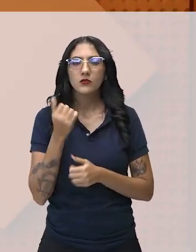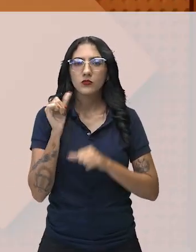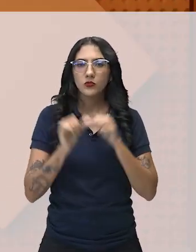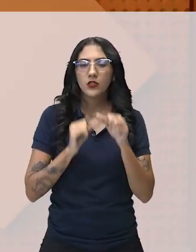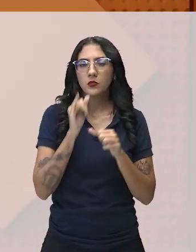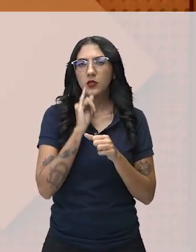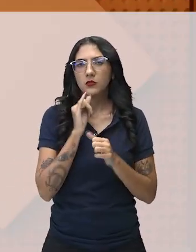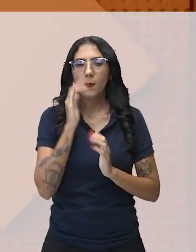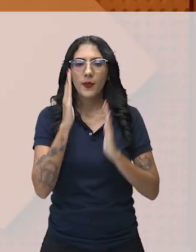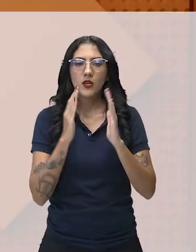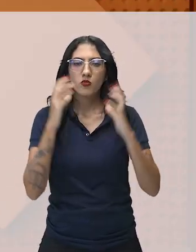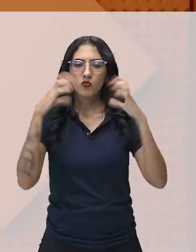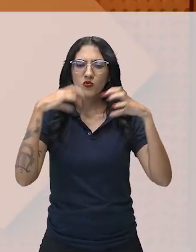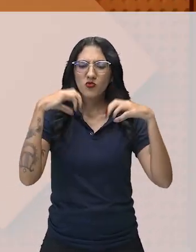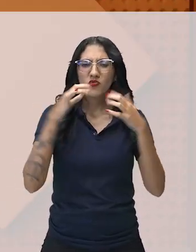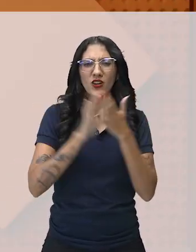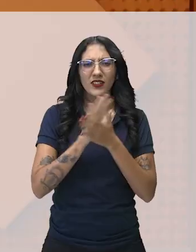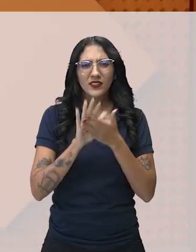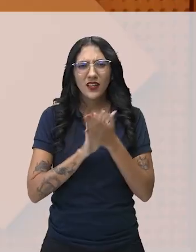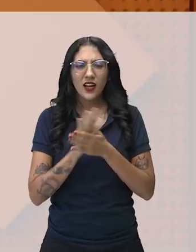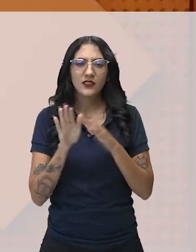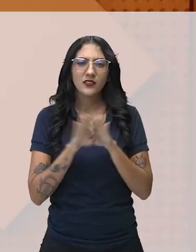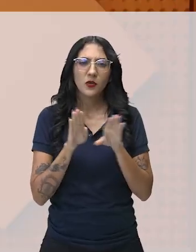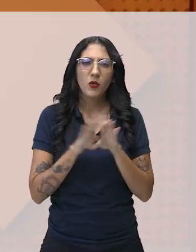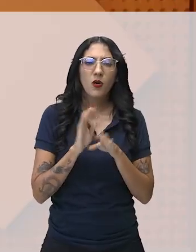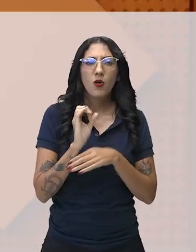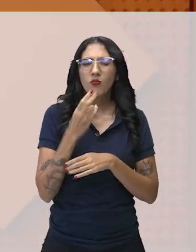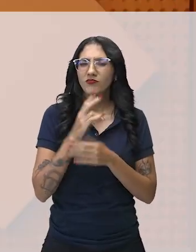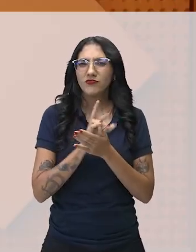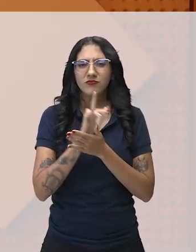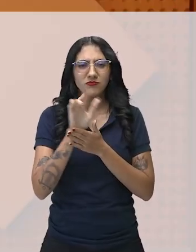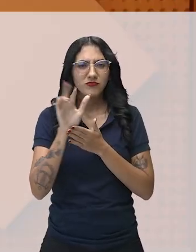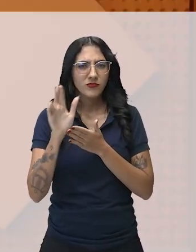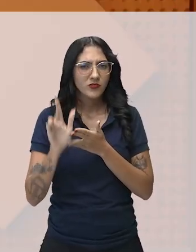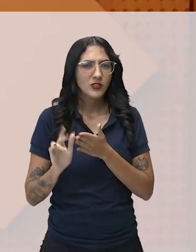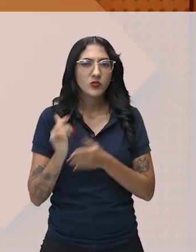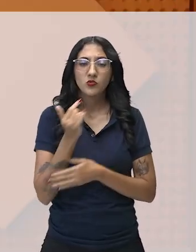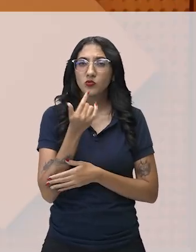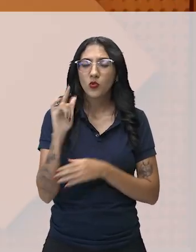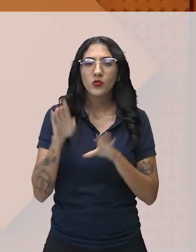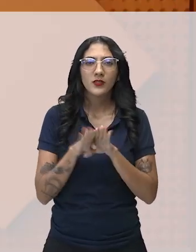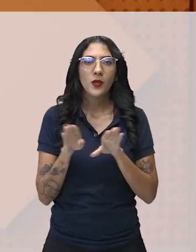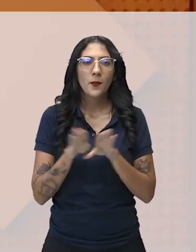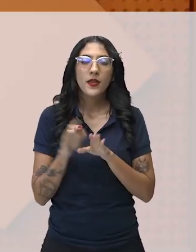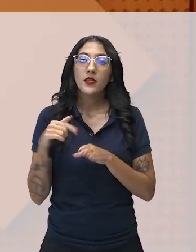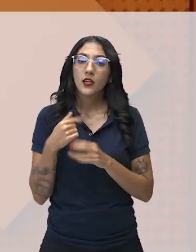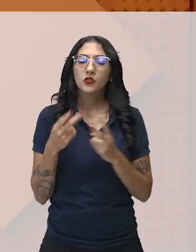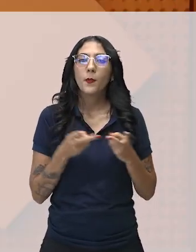como secas, estiagens prolongadas e outros fenômenos que assolam hoje a